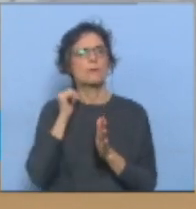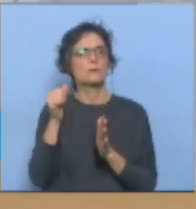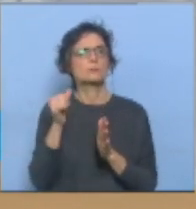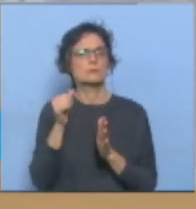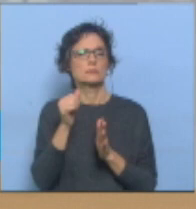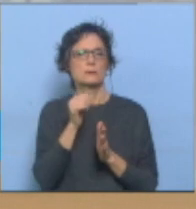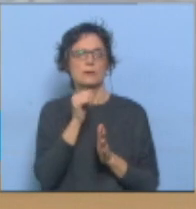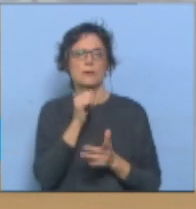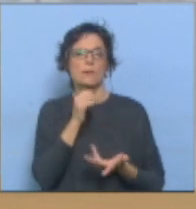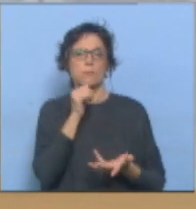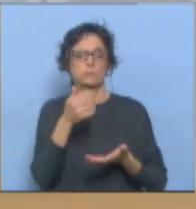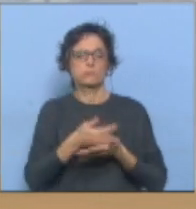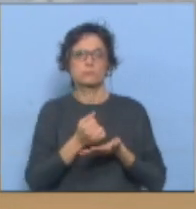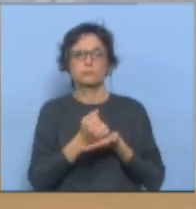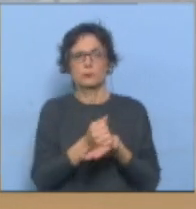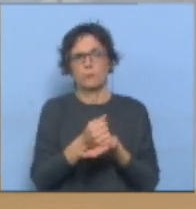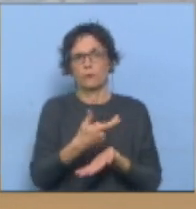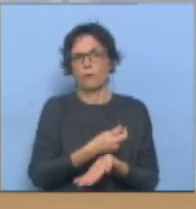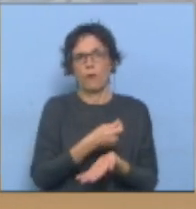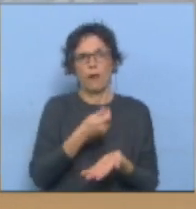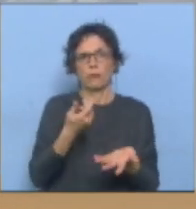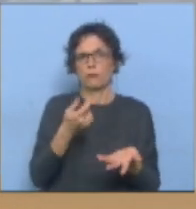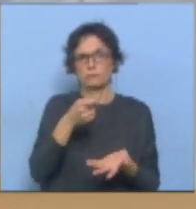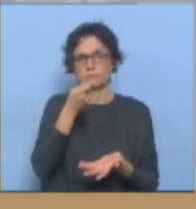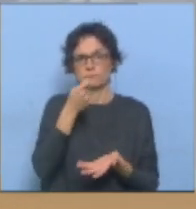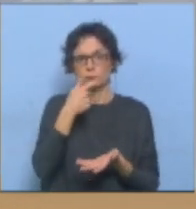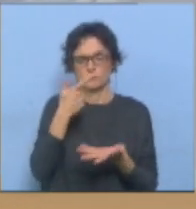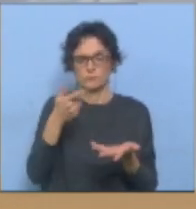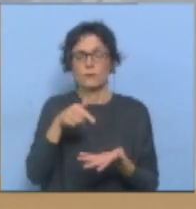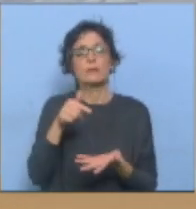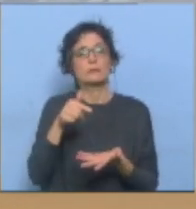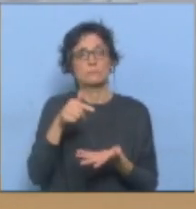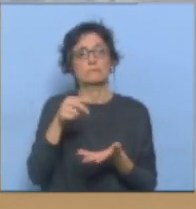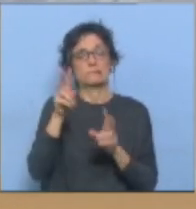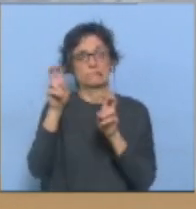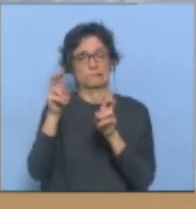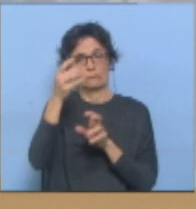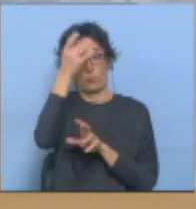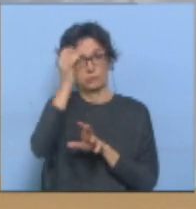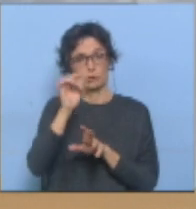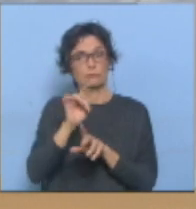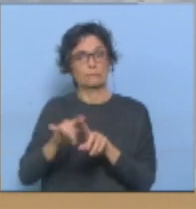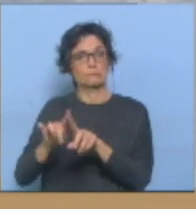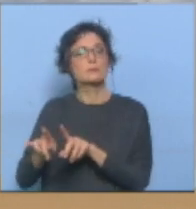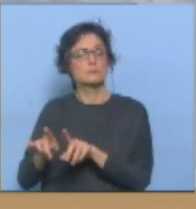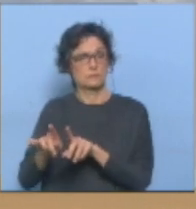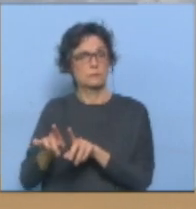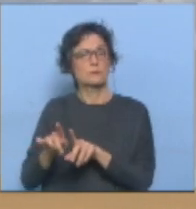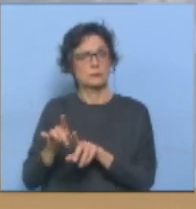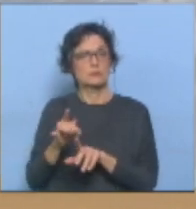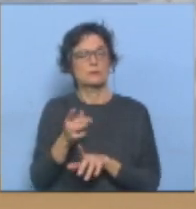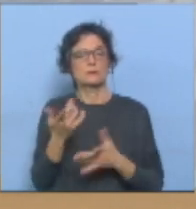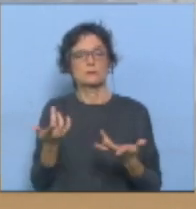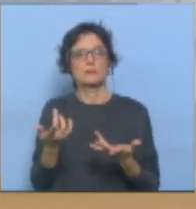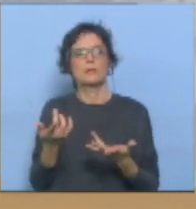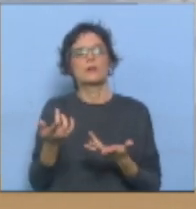tema que convoca pessoas e instituições para um debate que tem na deontologia profissional dos médicos um ponto relevante de análise.